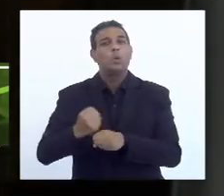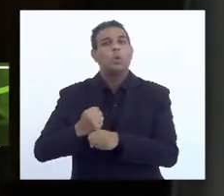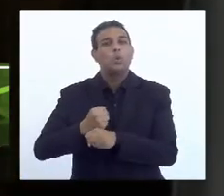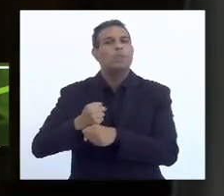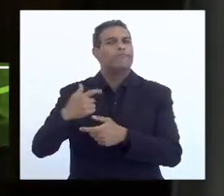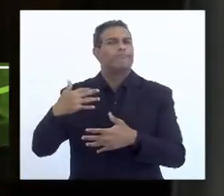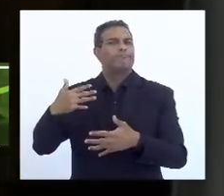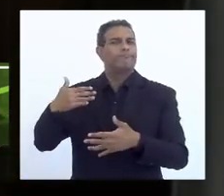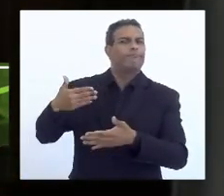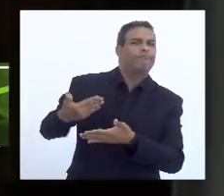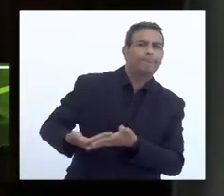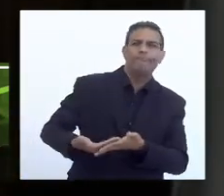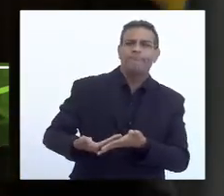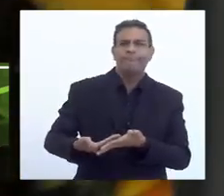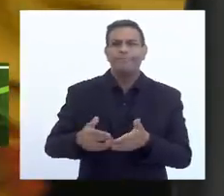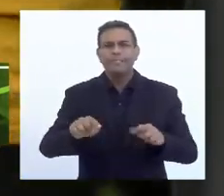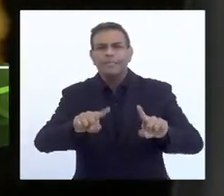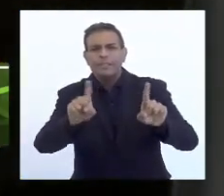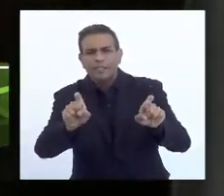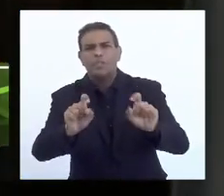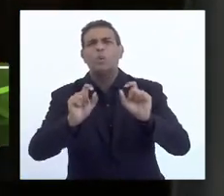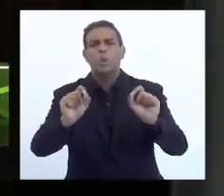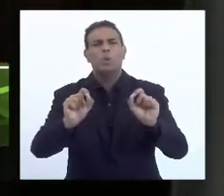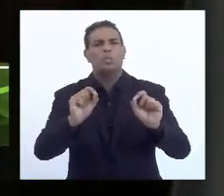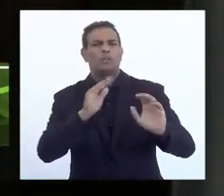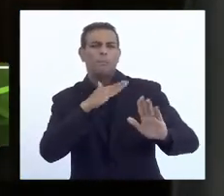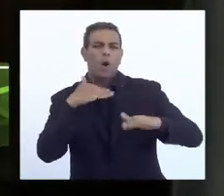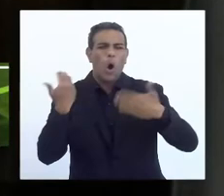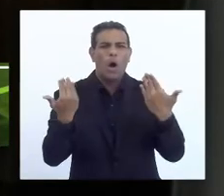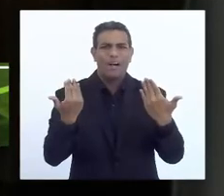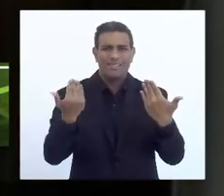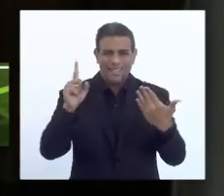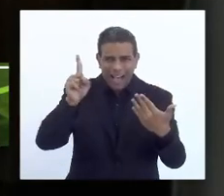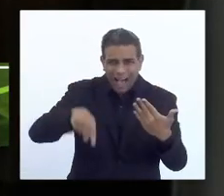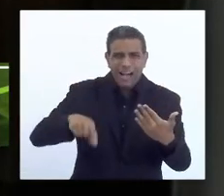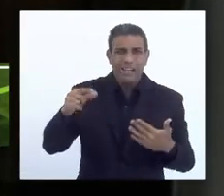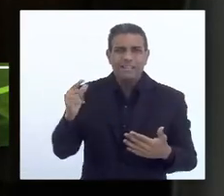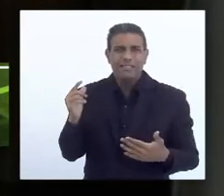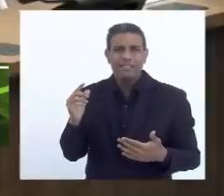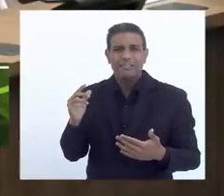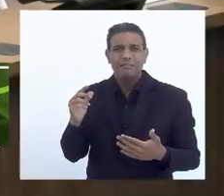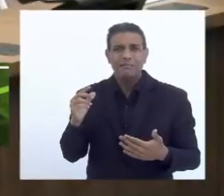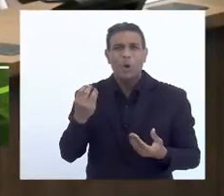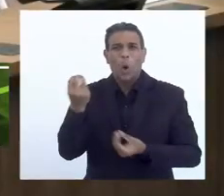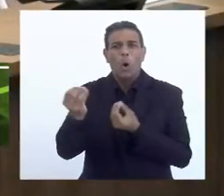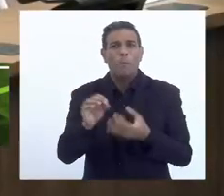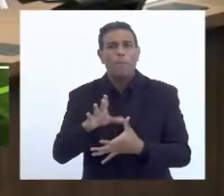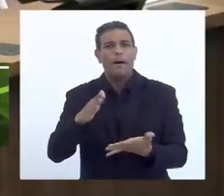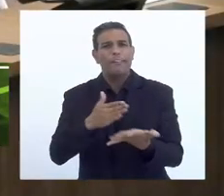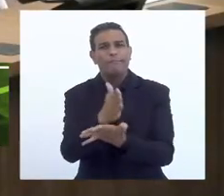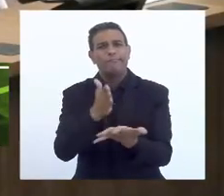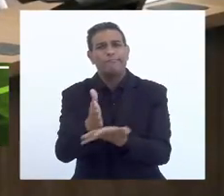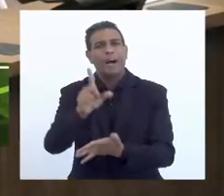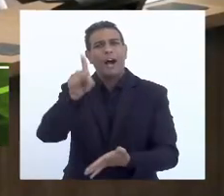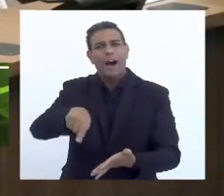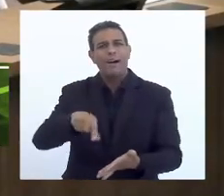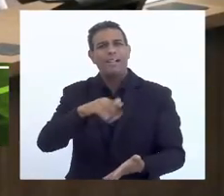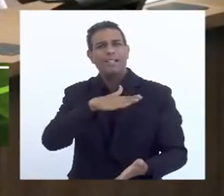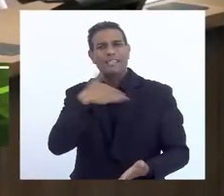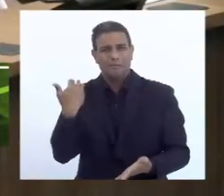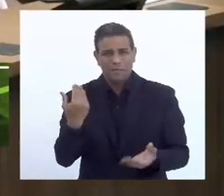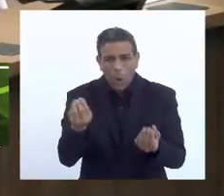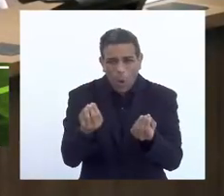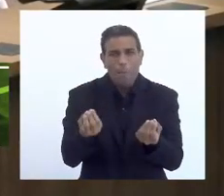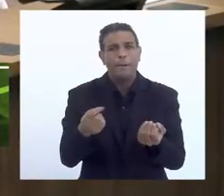depois não se sabe quem mandou matar uma vereadora eleita, não é democracia. Se tem que ir para outro país porque foi ameaçada de morte, não é